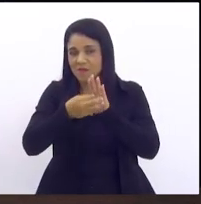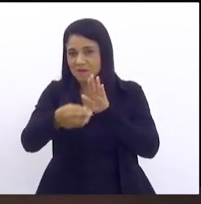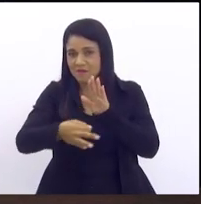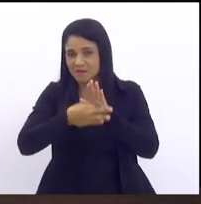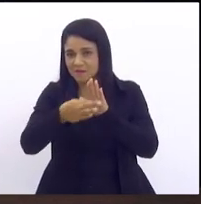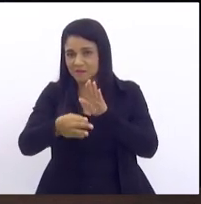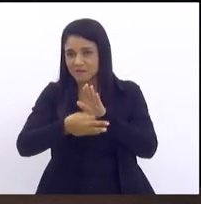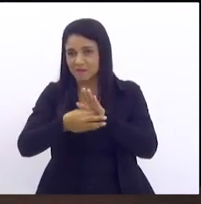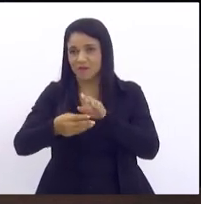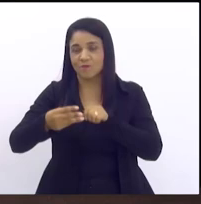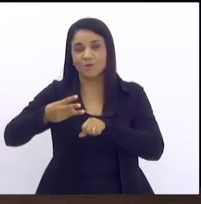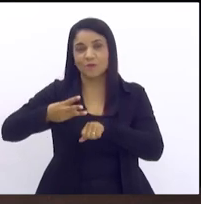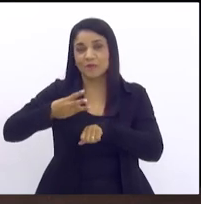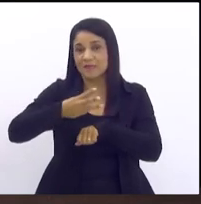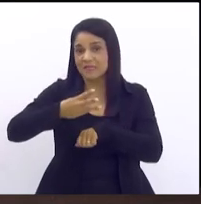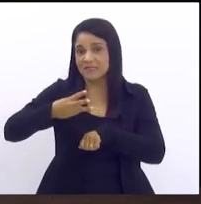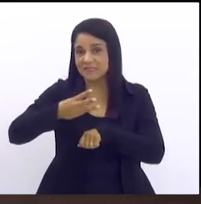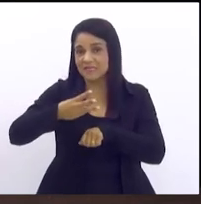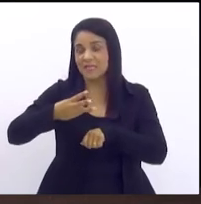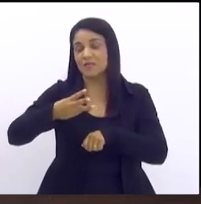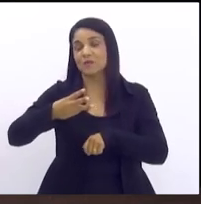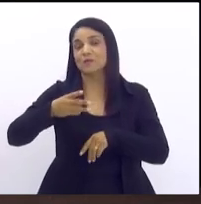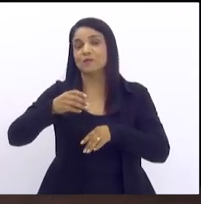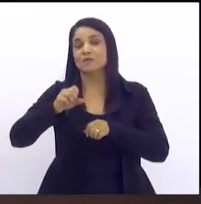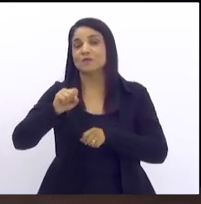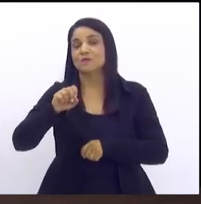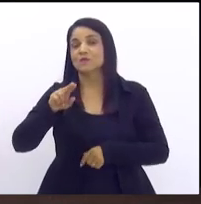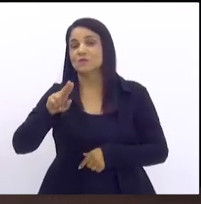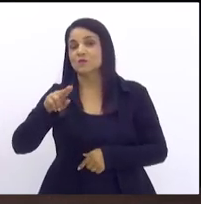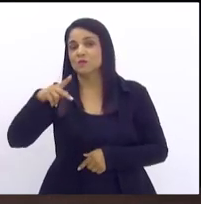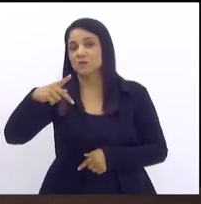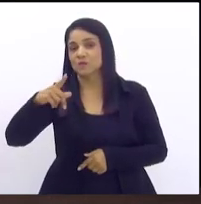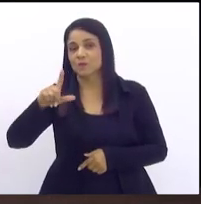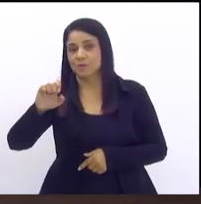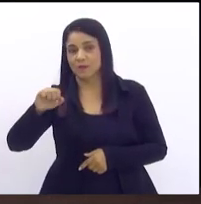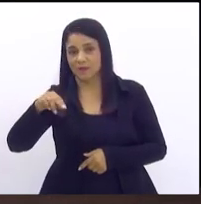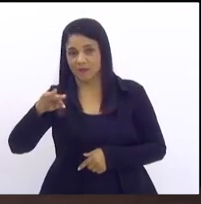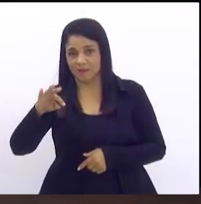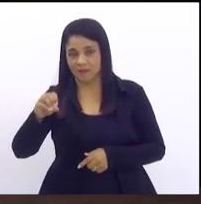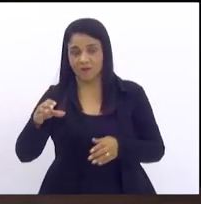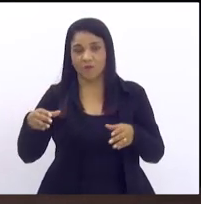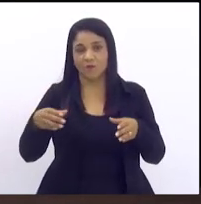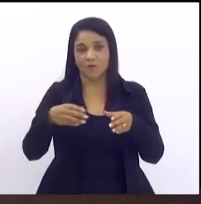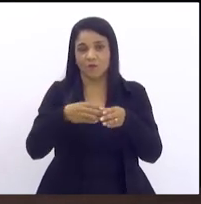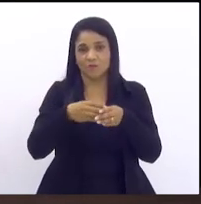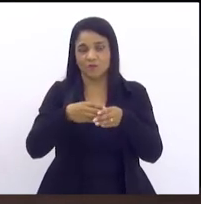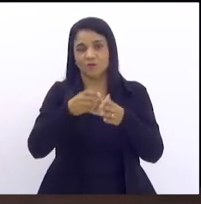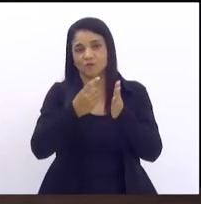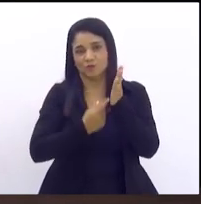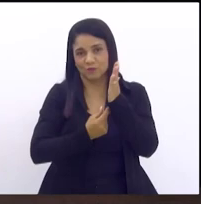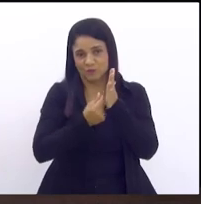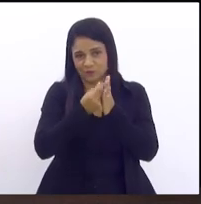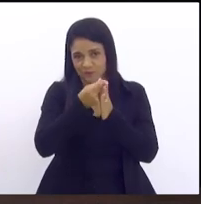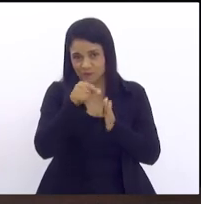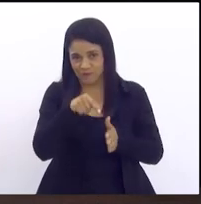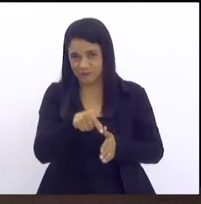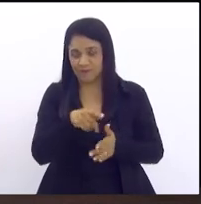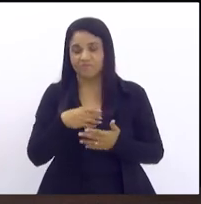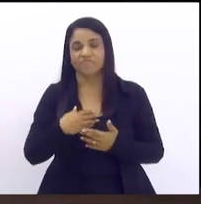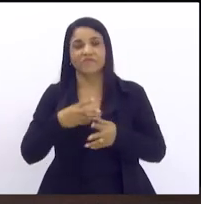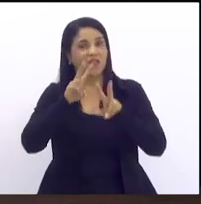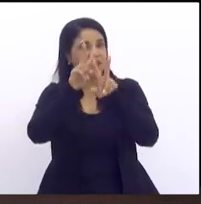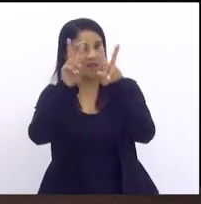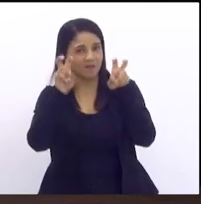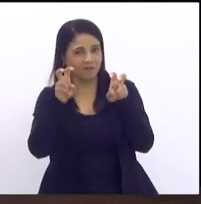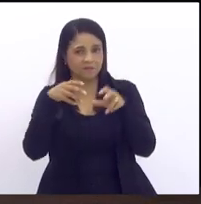como terceiro suplente da Comissão de Orçamento. Eu queria abordar um tema, deputado Paulo, que